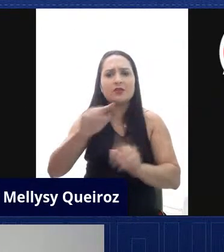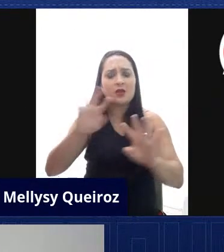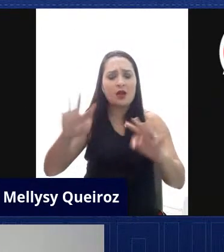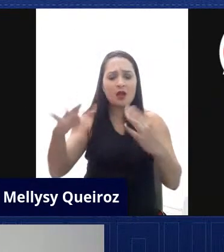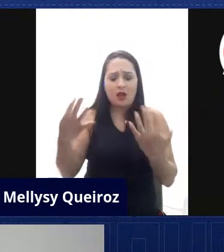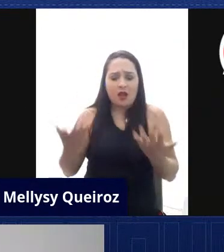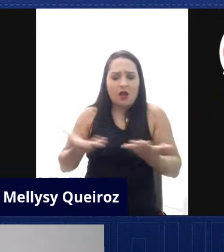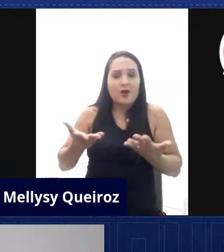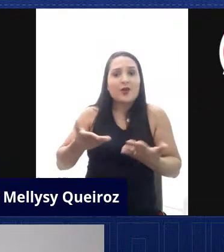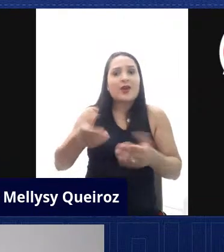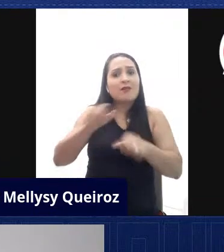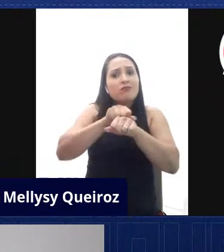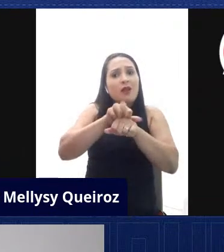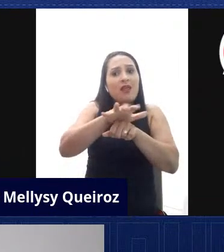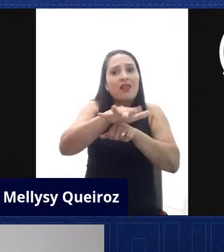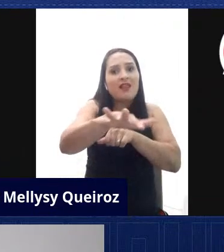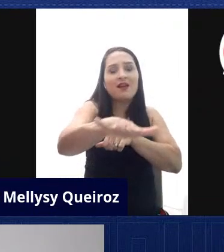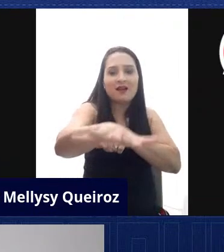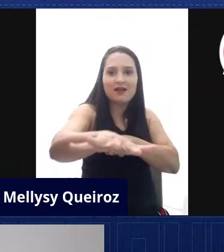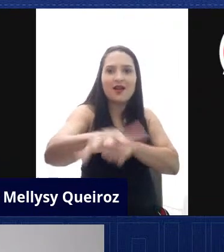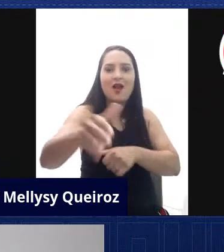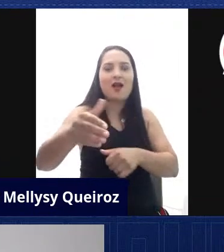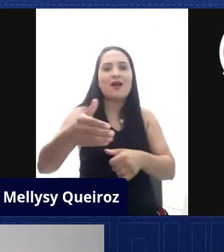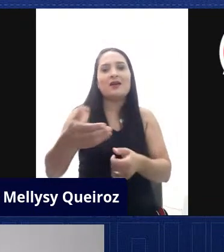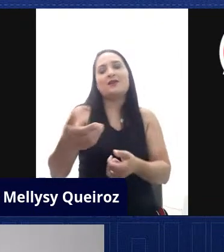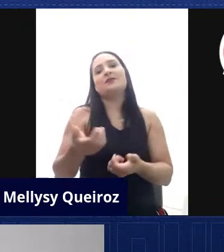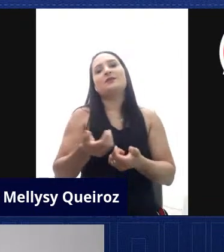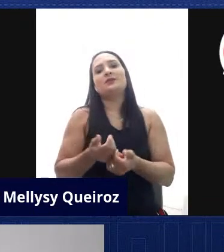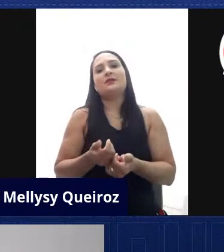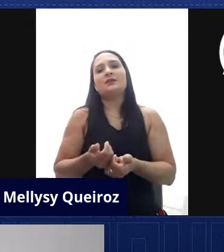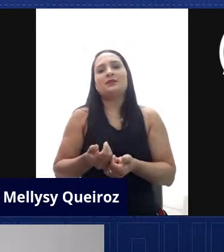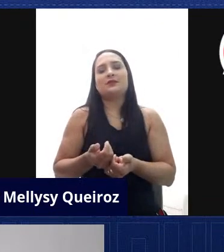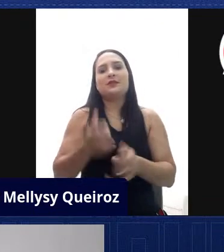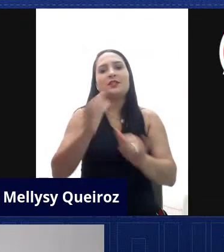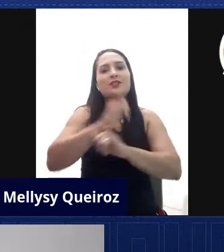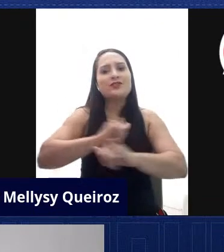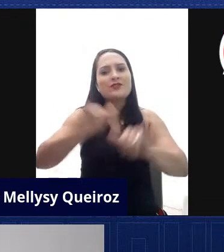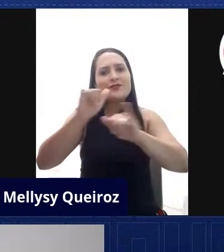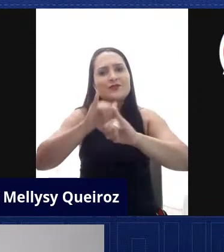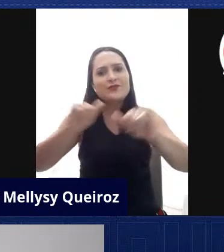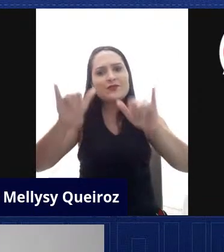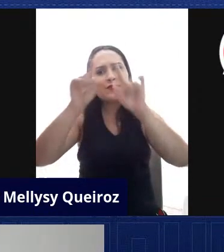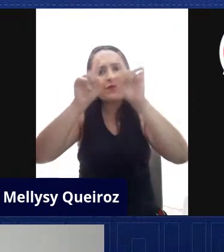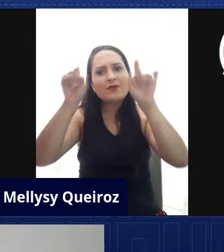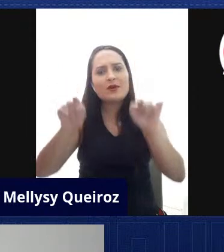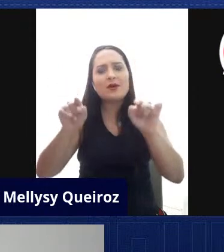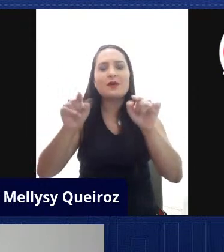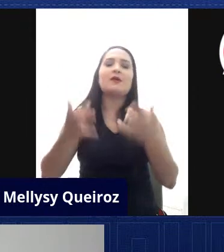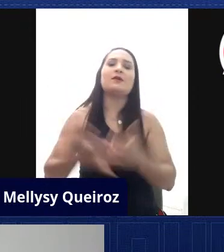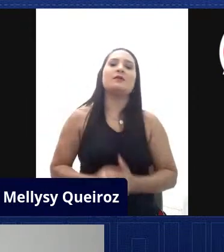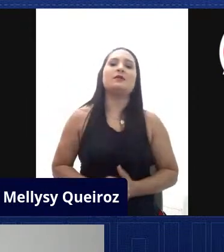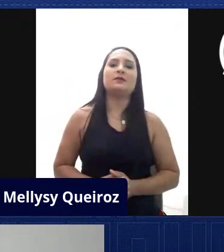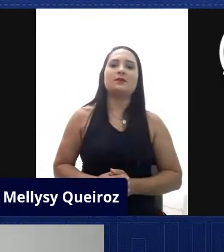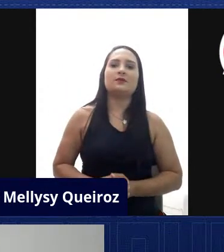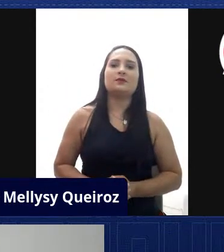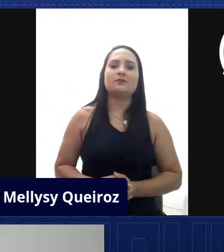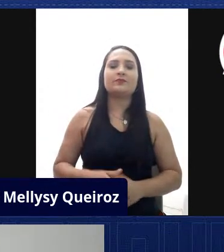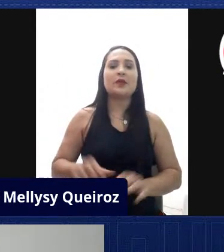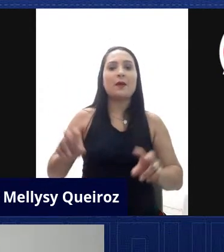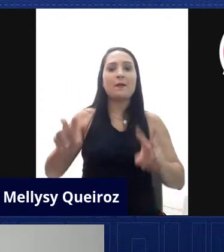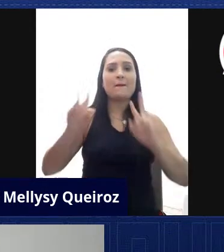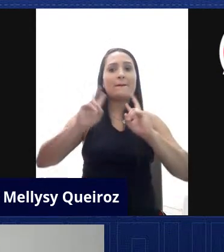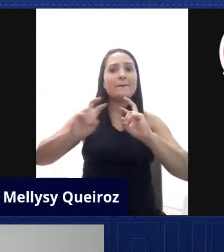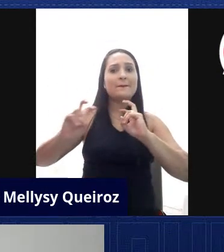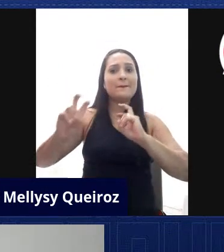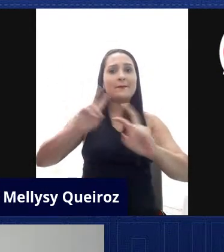divulgue a campanha, que compartilhe a nossa campanha, que dê ouvido e que faça a voz que